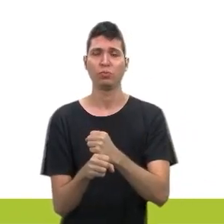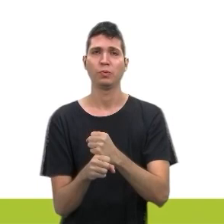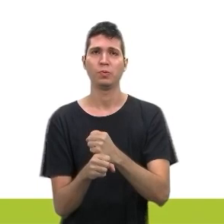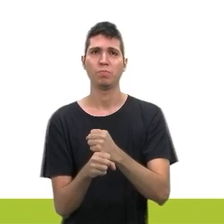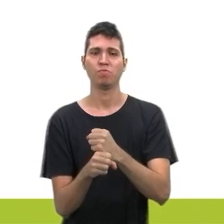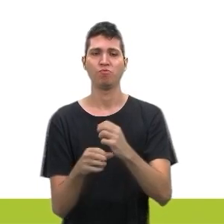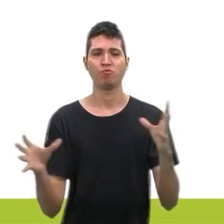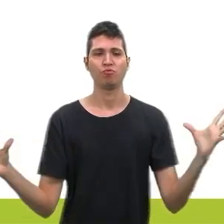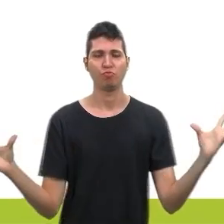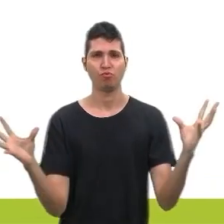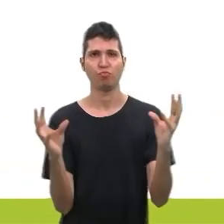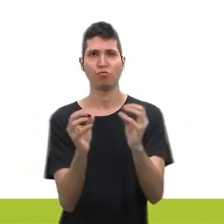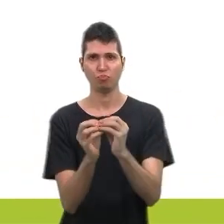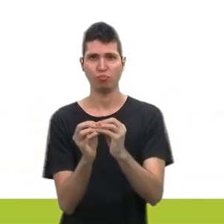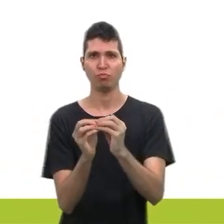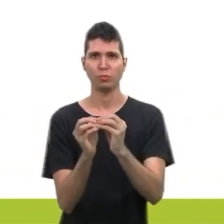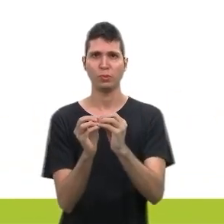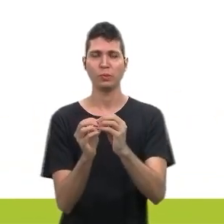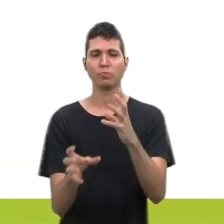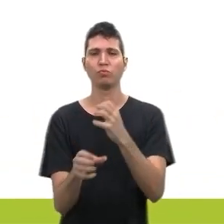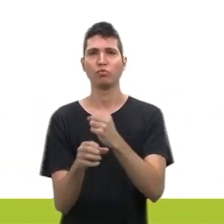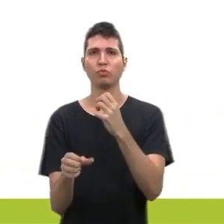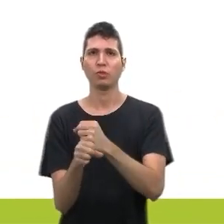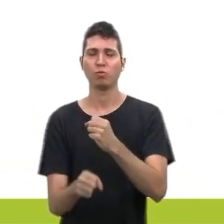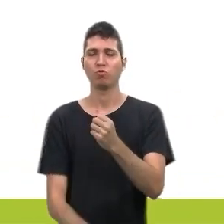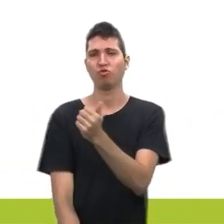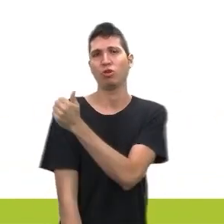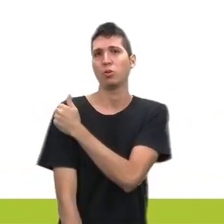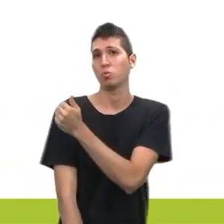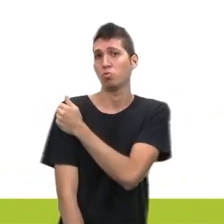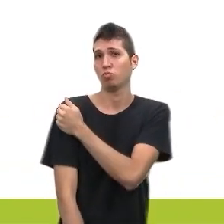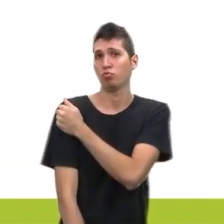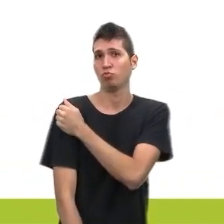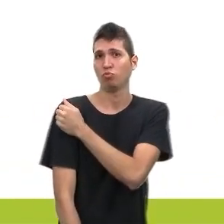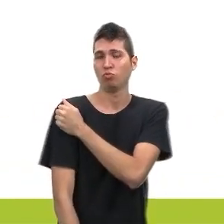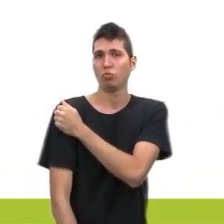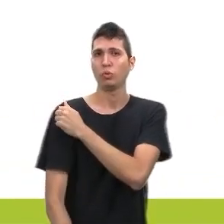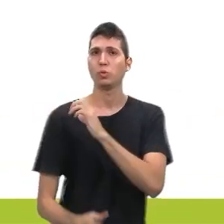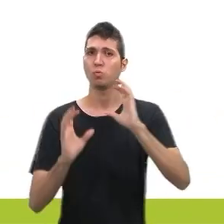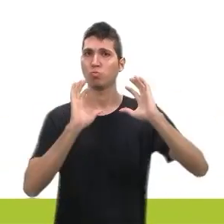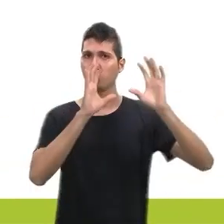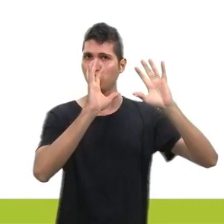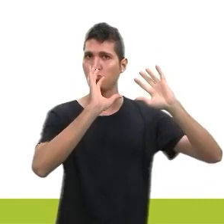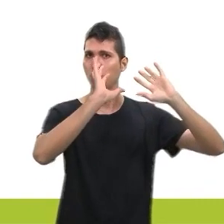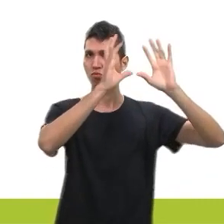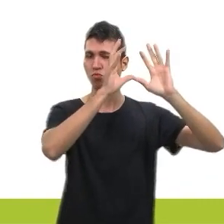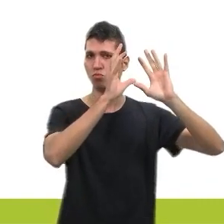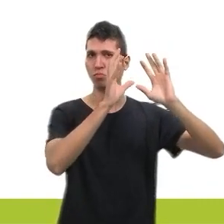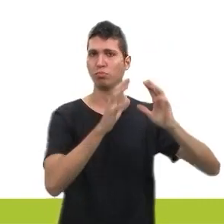do número total de alunos, né? Ou jogadores que foram medidos. Então a gente tem 108